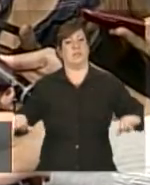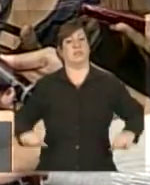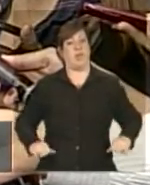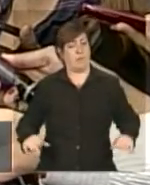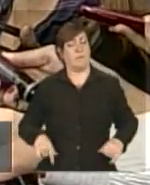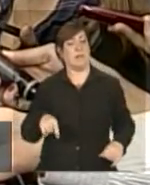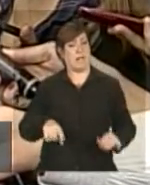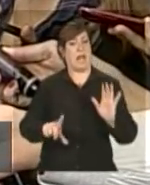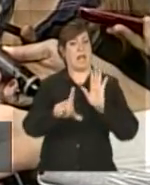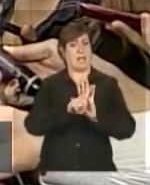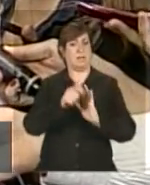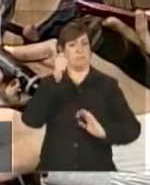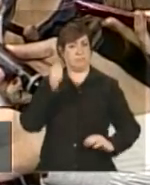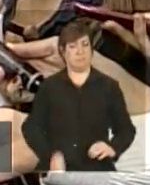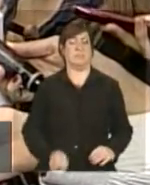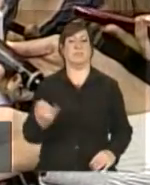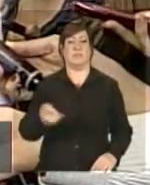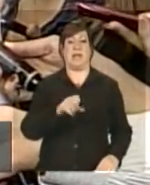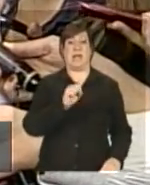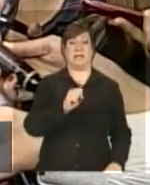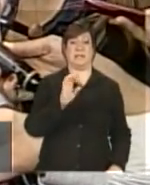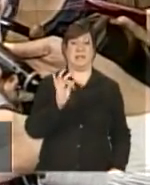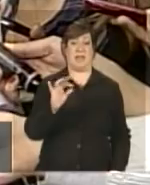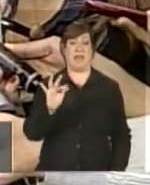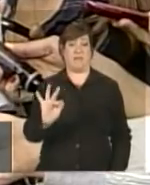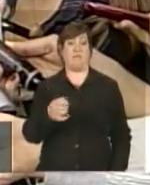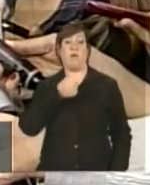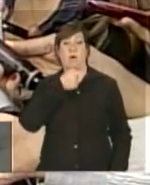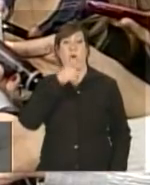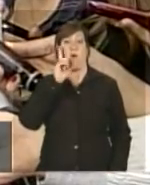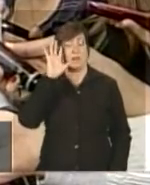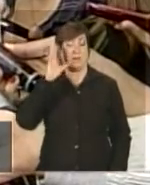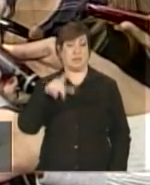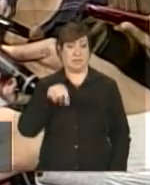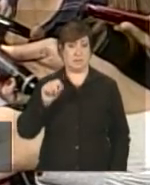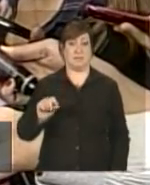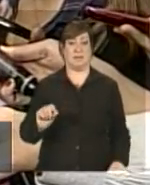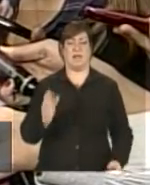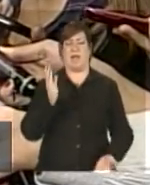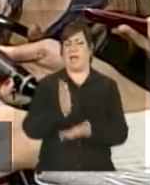decisão do STF ontem, acaba